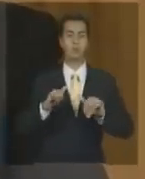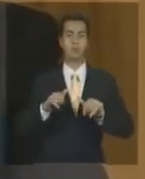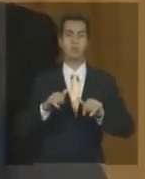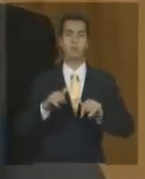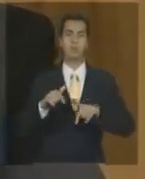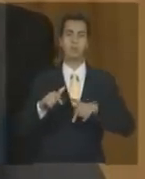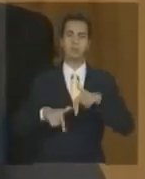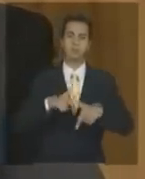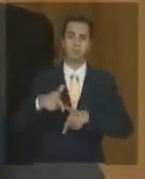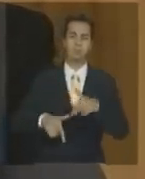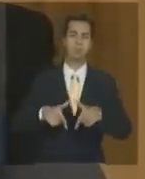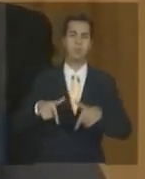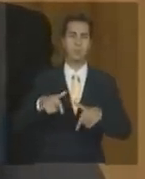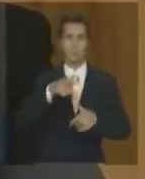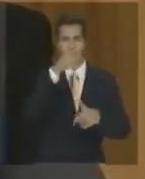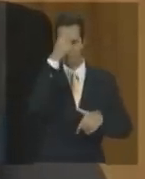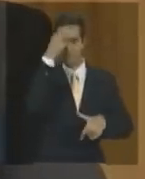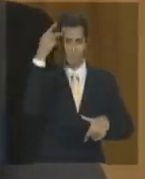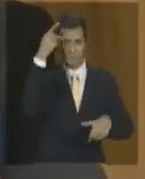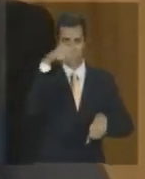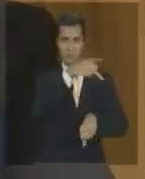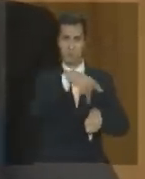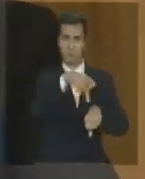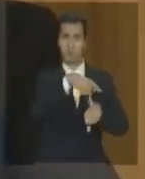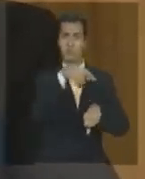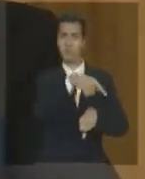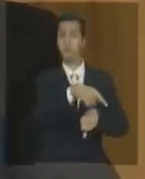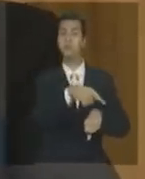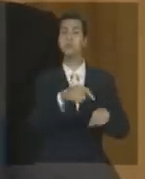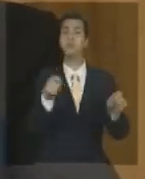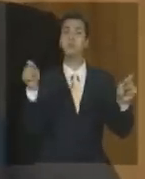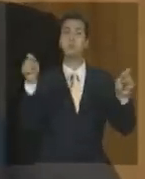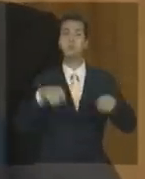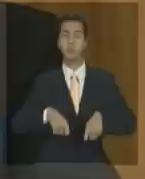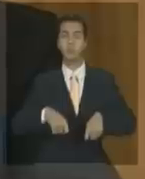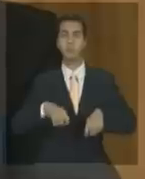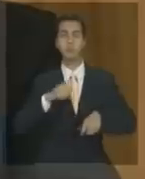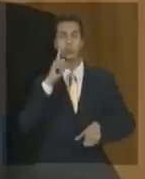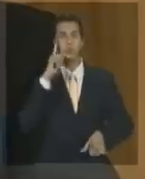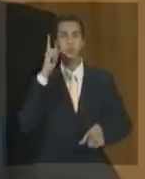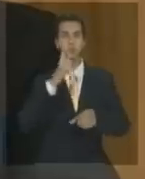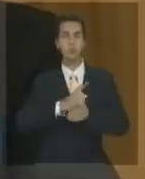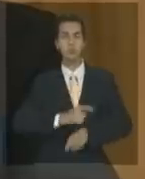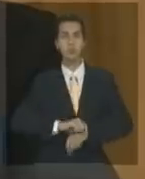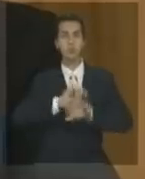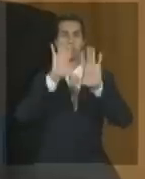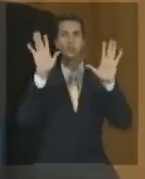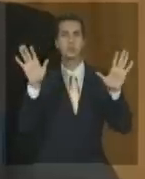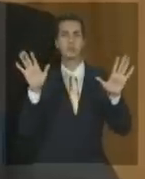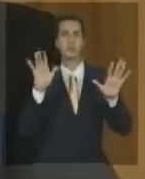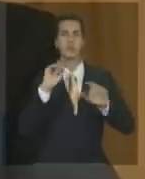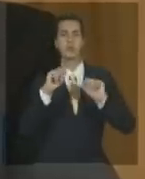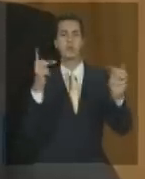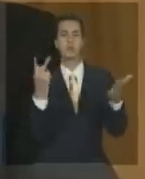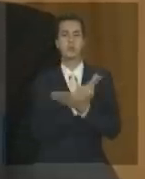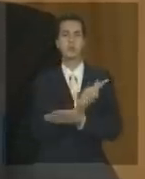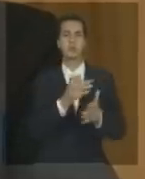país possam descobrir, de alguma forma, casos absurdos de